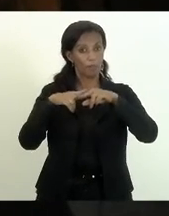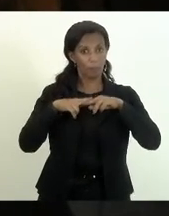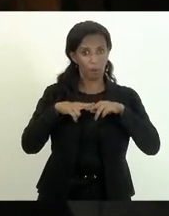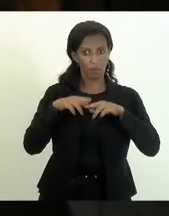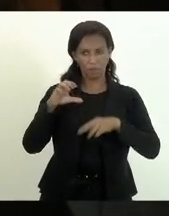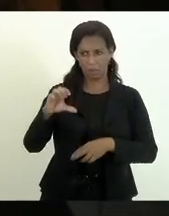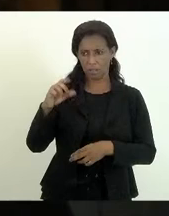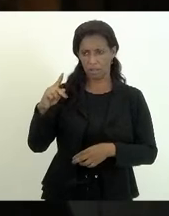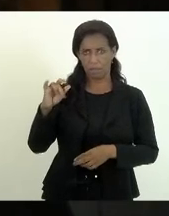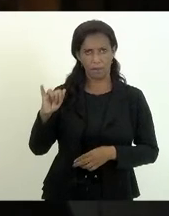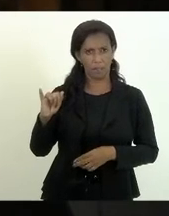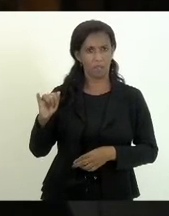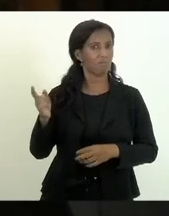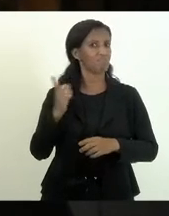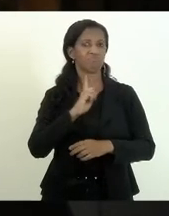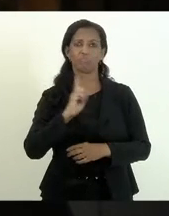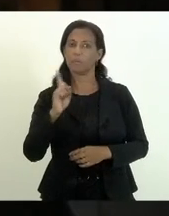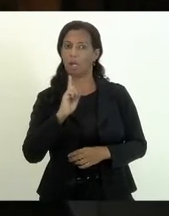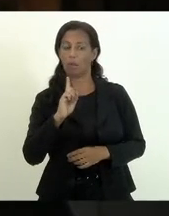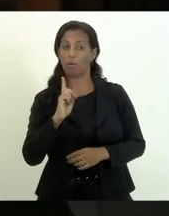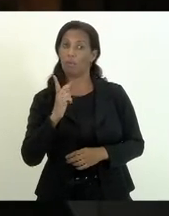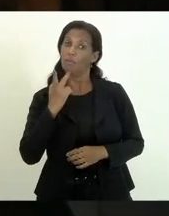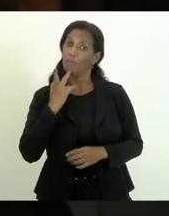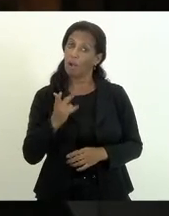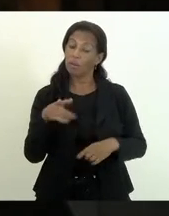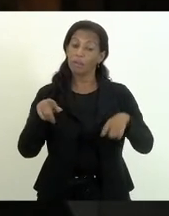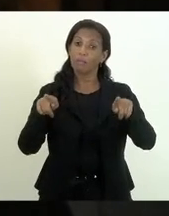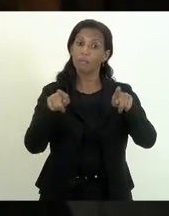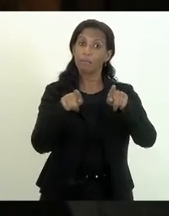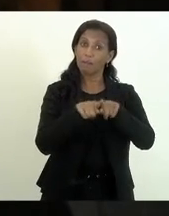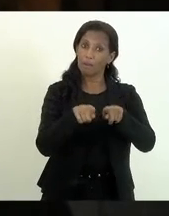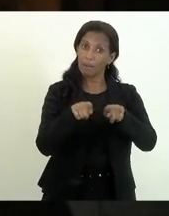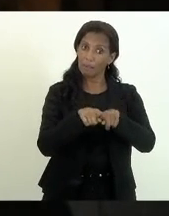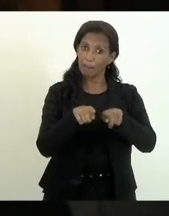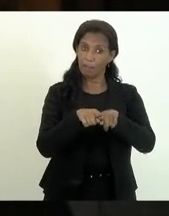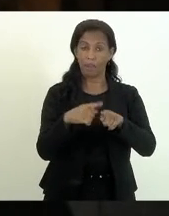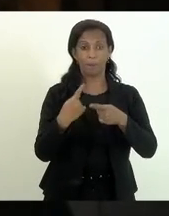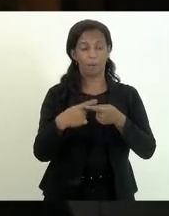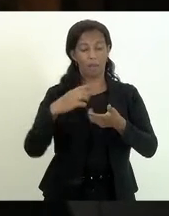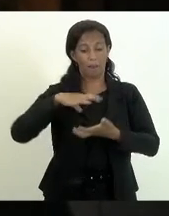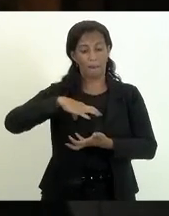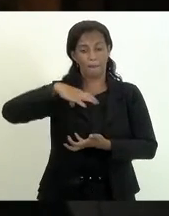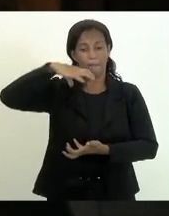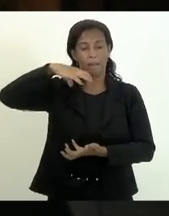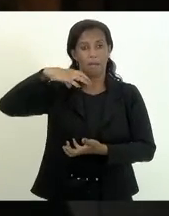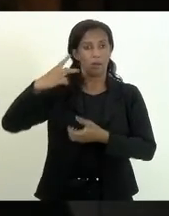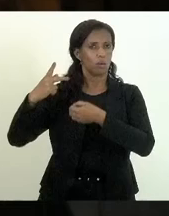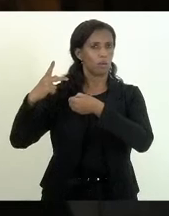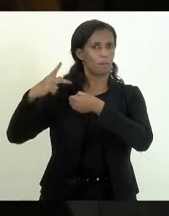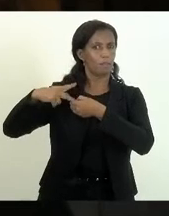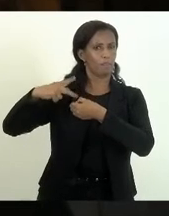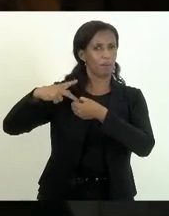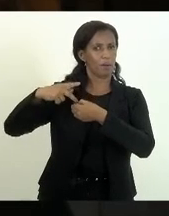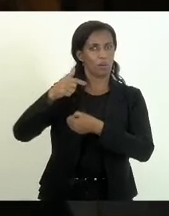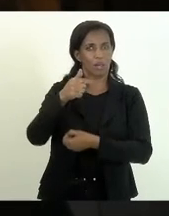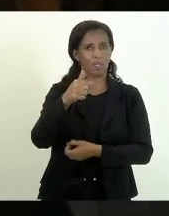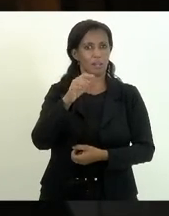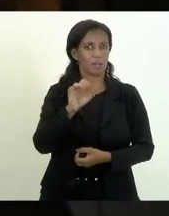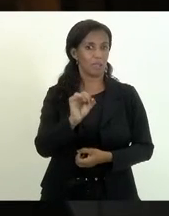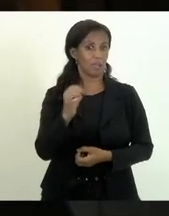não eu diria também é claro que o preço do barril do petróleo Hoje eu assisti lá em